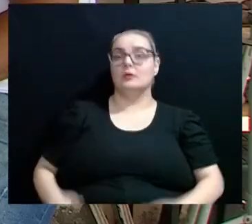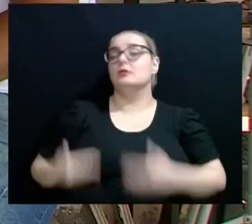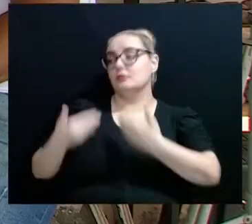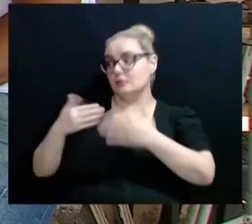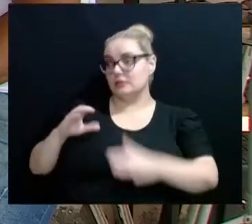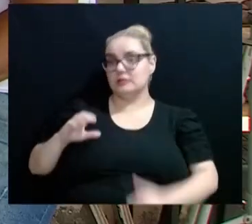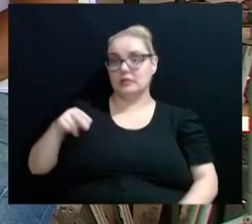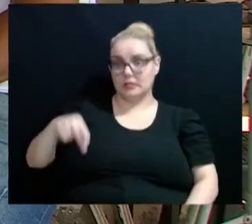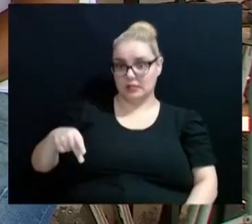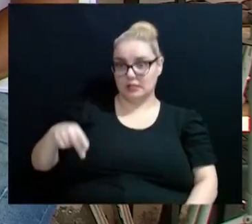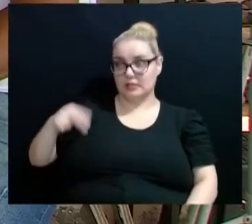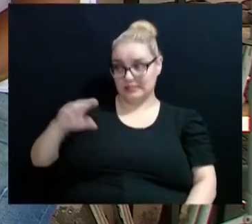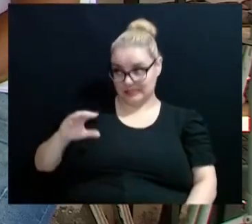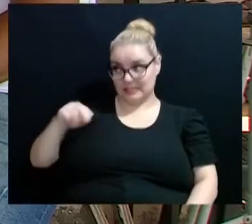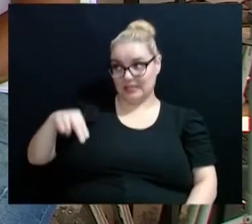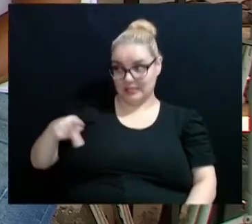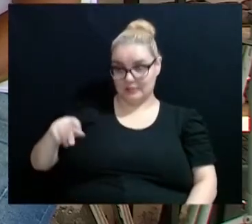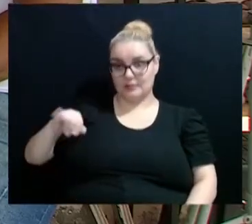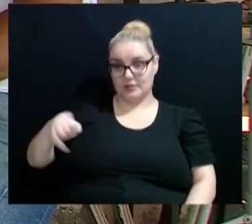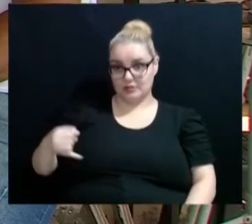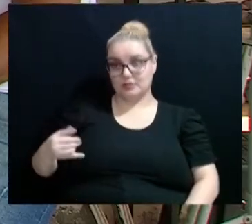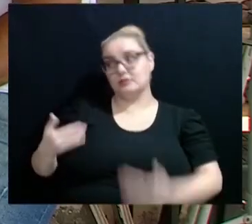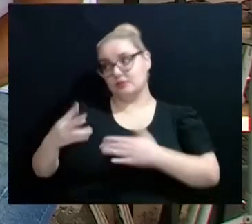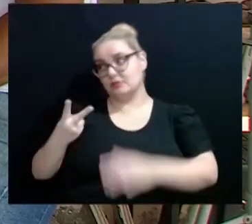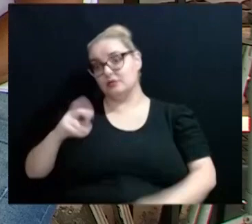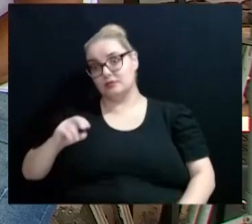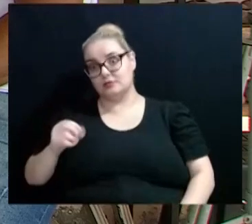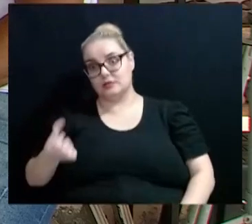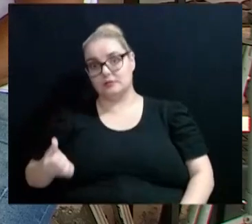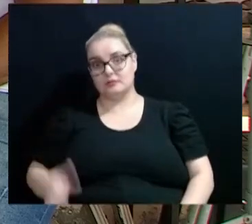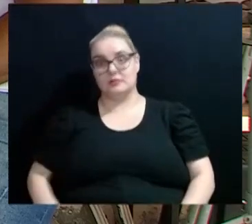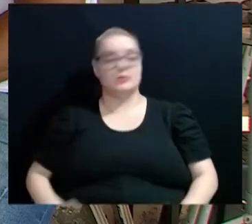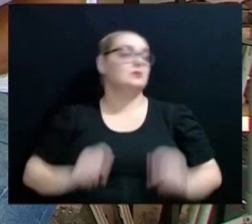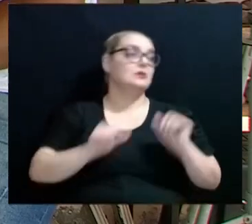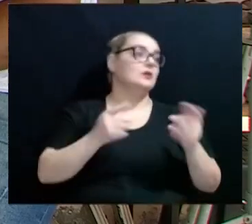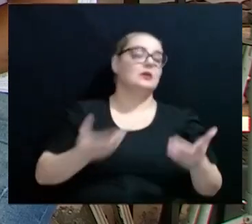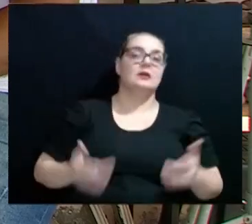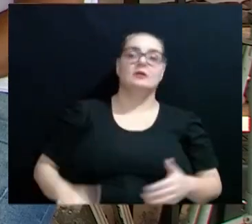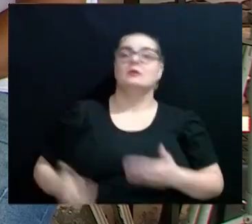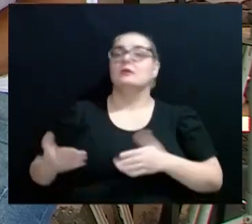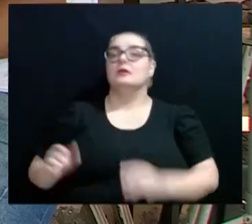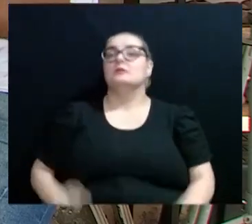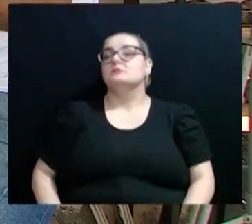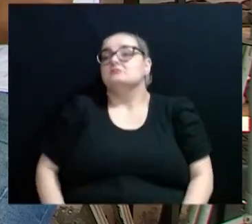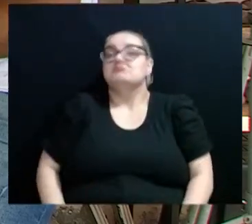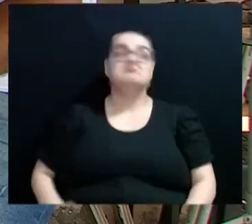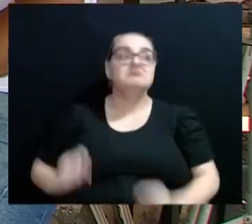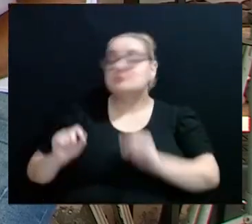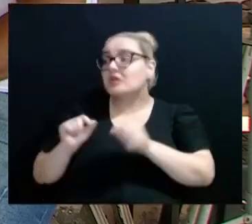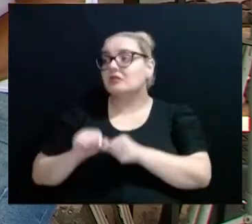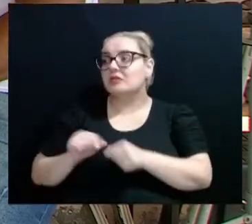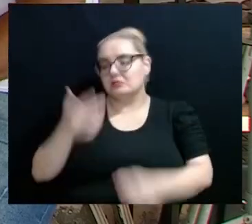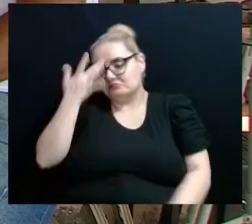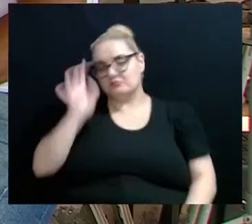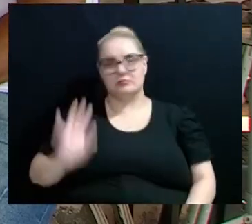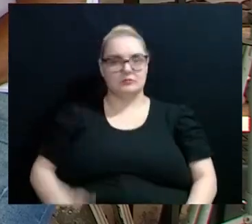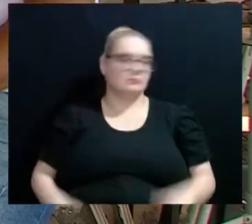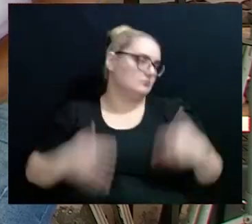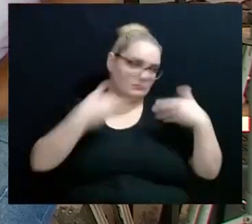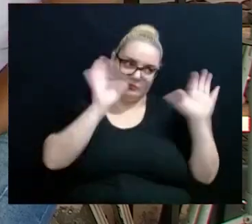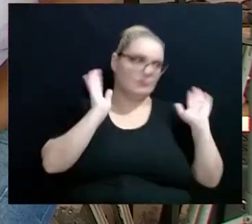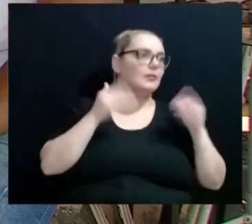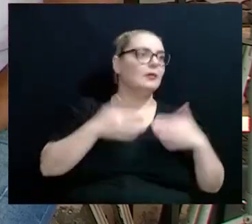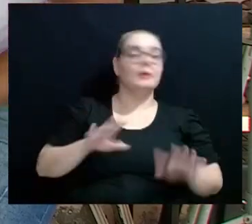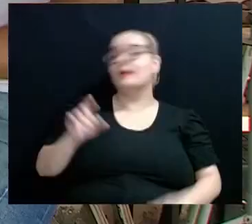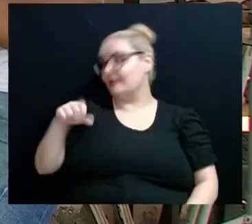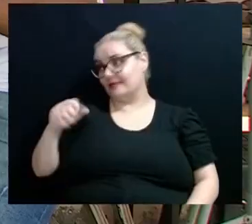ter um CNPJ, eu preciso cumprir algumas coisas, como Eu foi tinha isso? aberto um CNPJ já em 2006, Tá. antes dessa data. Mas era... Assim,